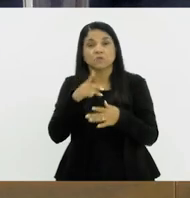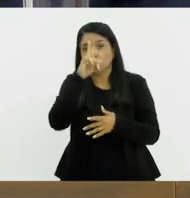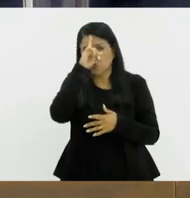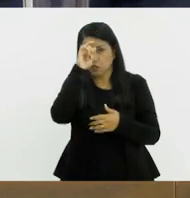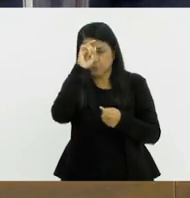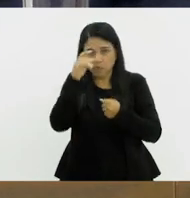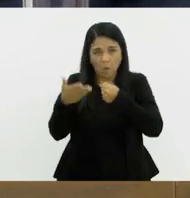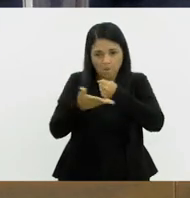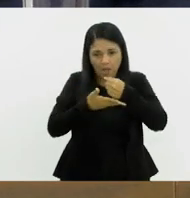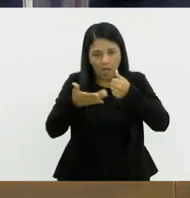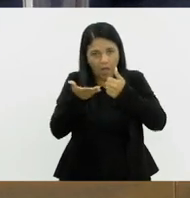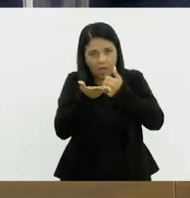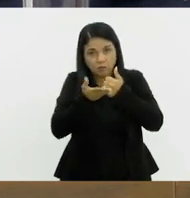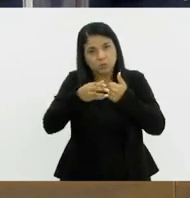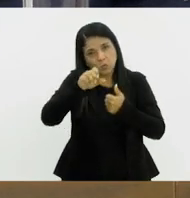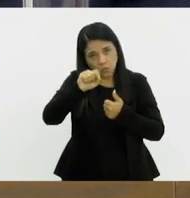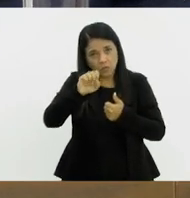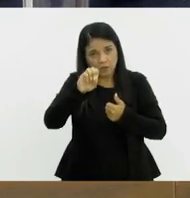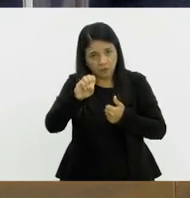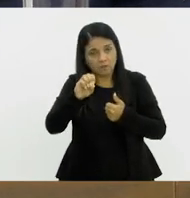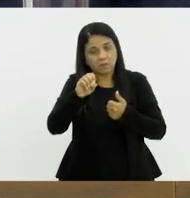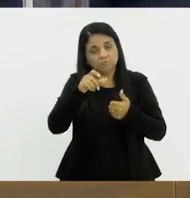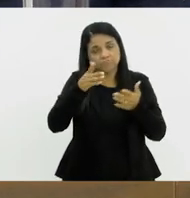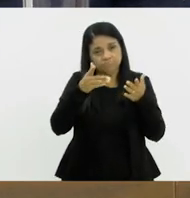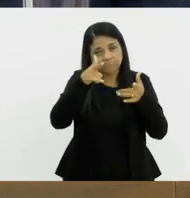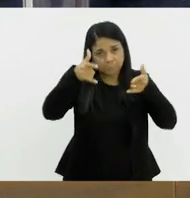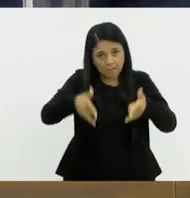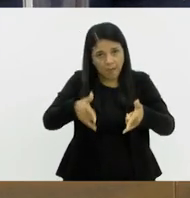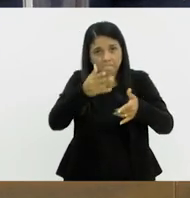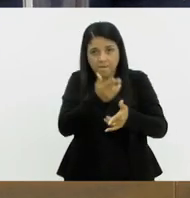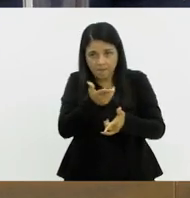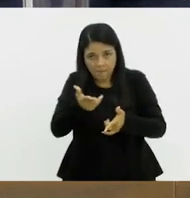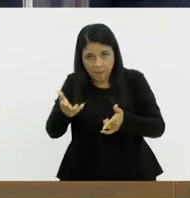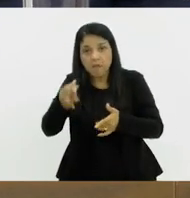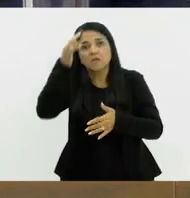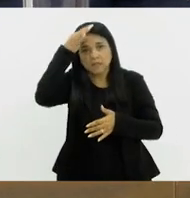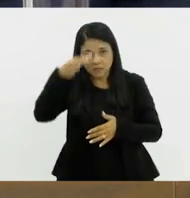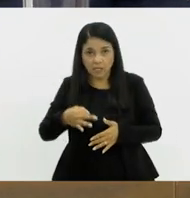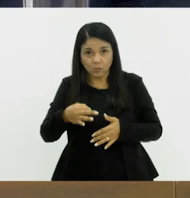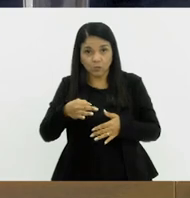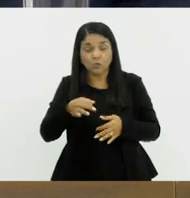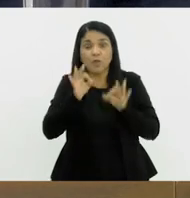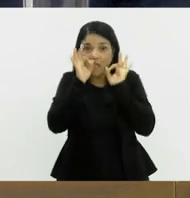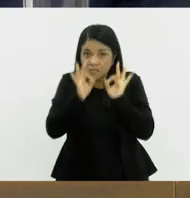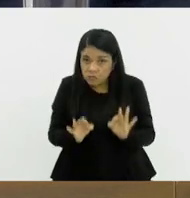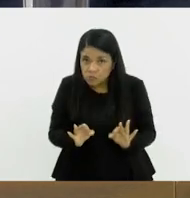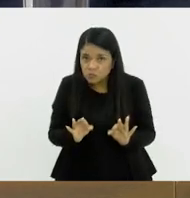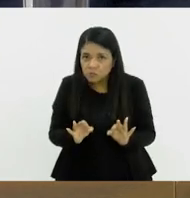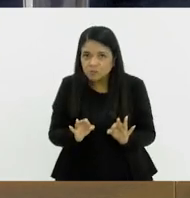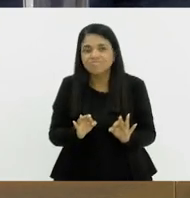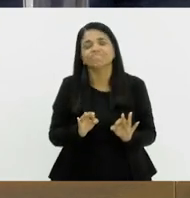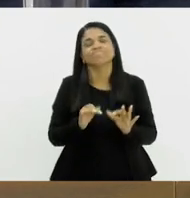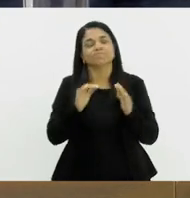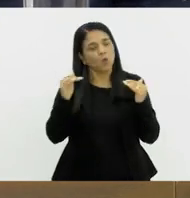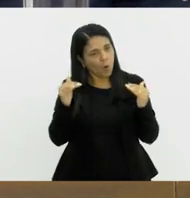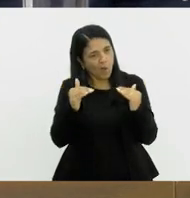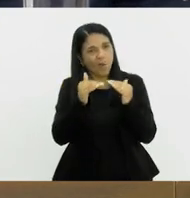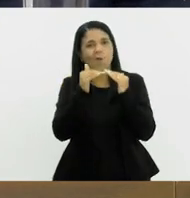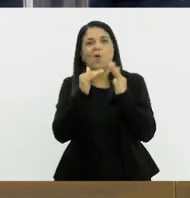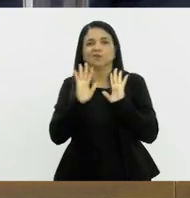com 80 leitos de internação, eu entendo. É isso. Se é isso que está escrito,